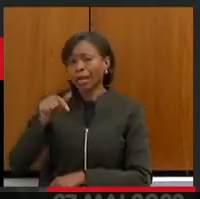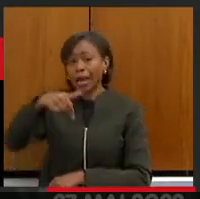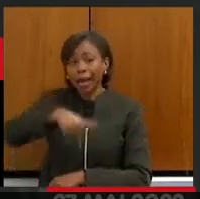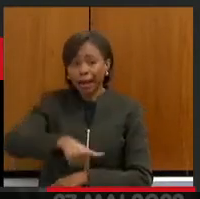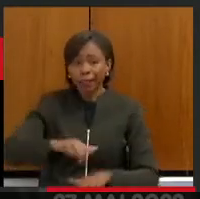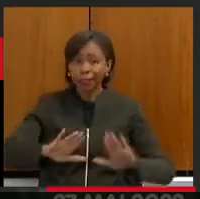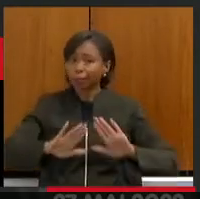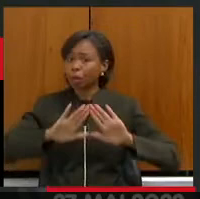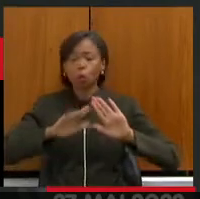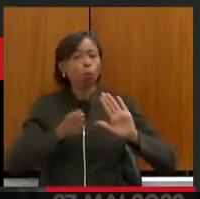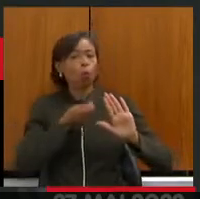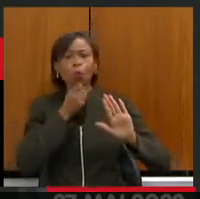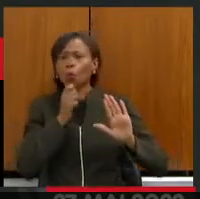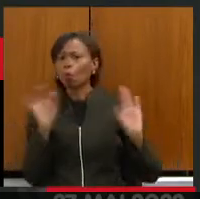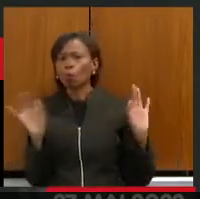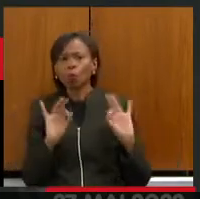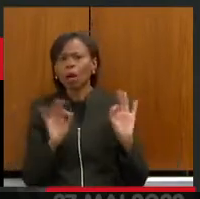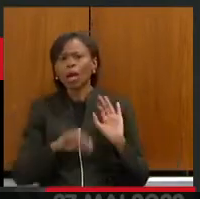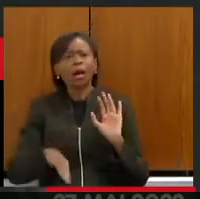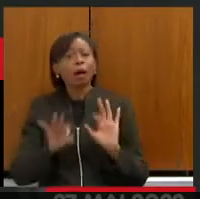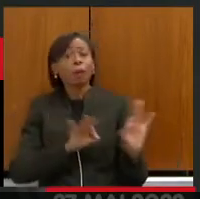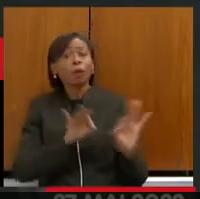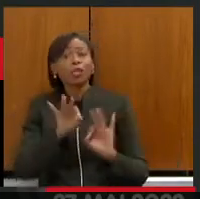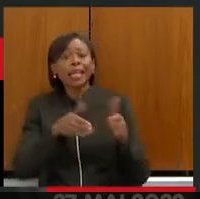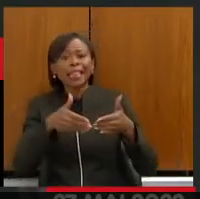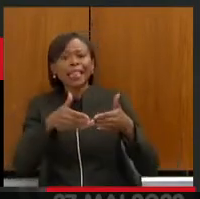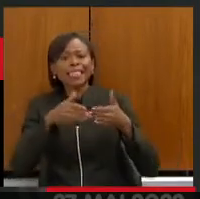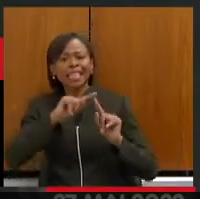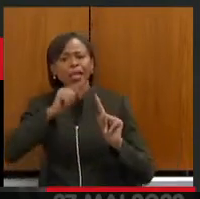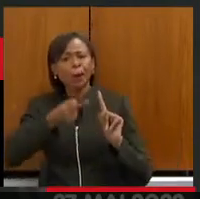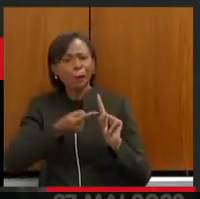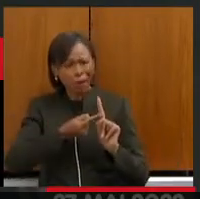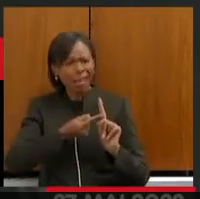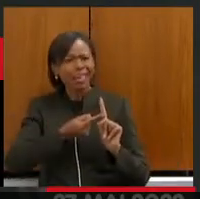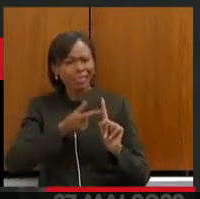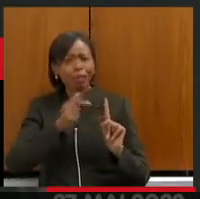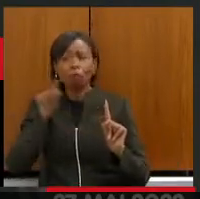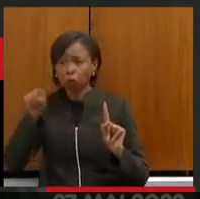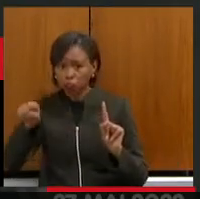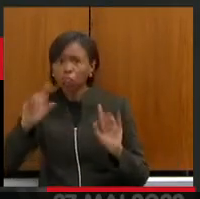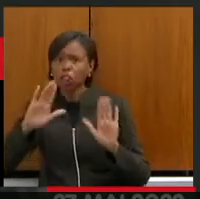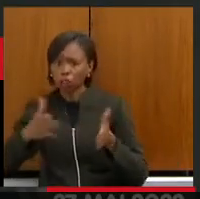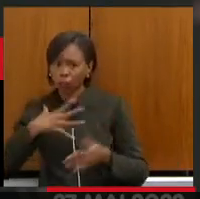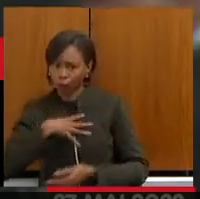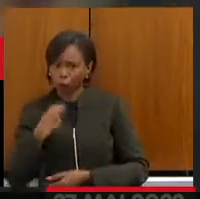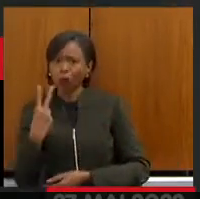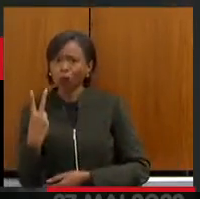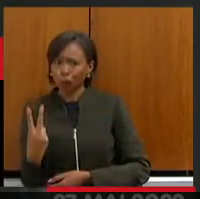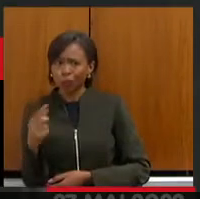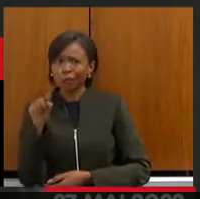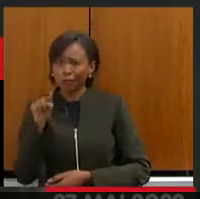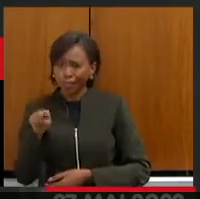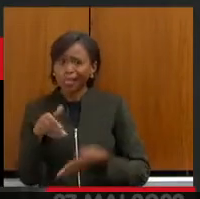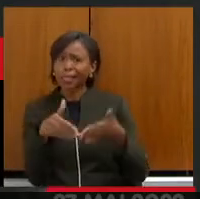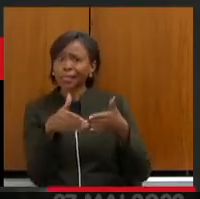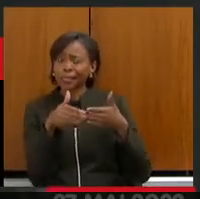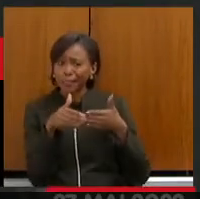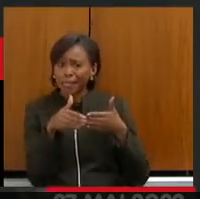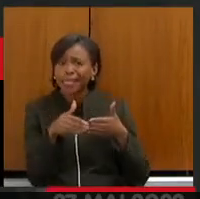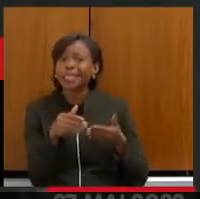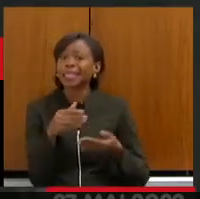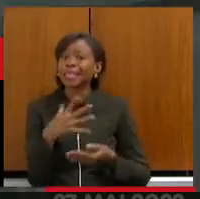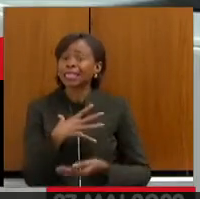essa casa ainda não tinha o projeto de licença-maternidade né você é mãe de dois filhos você teve que entrar com licença saúde 3